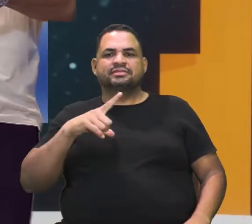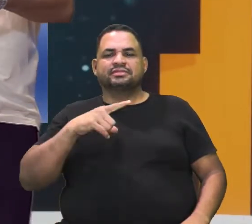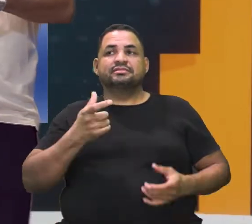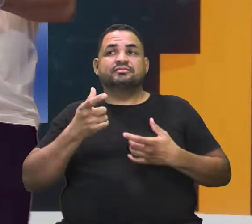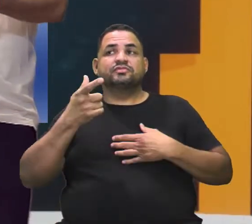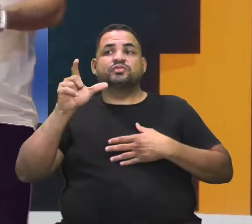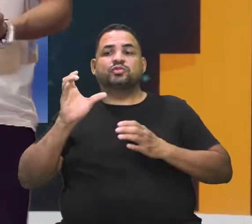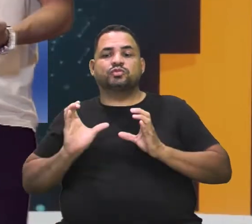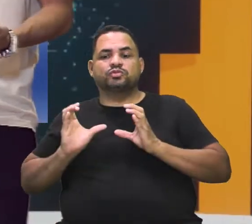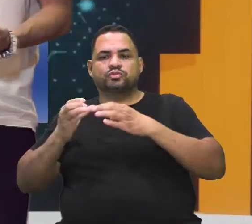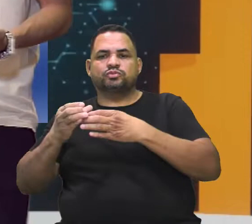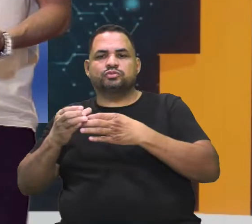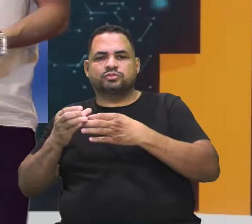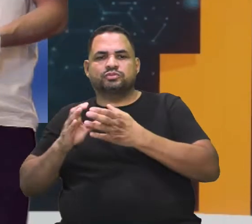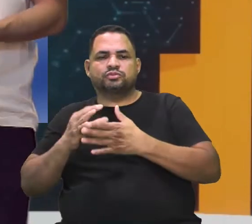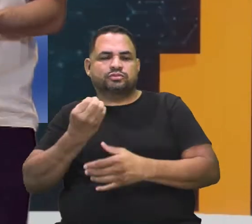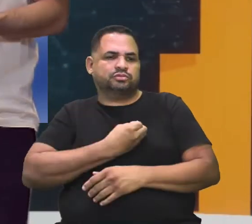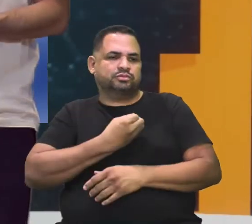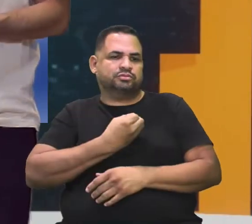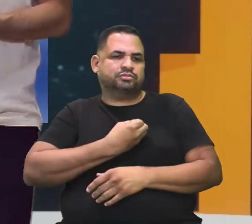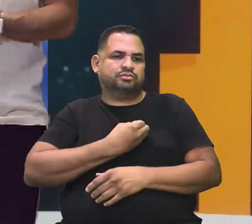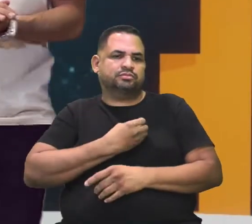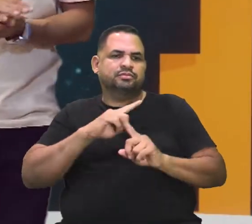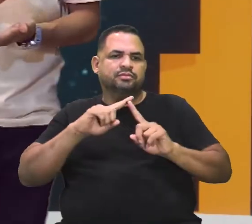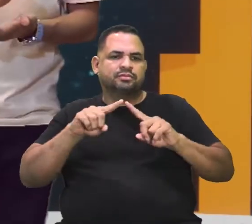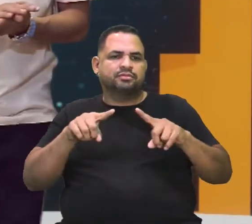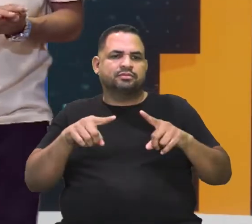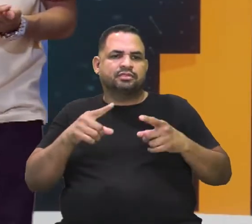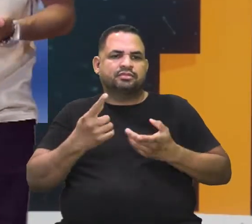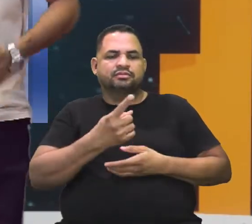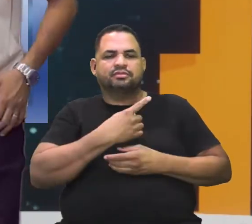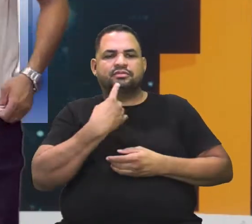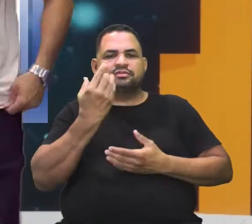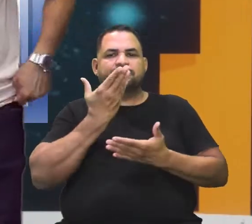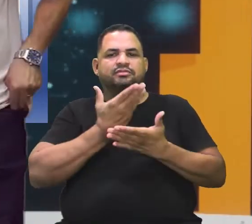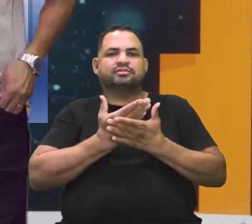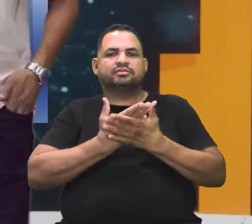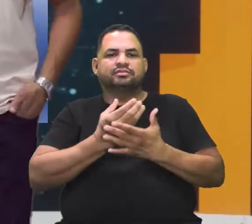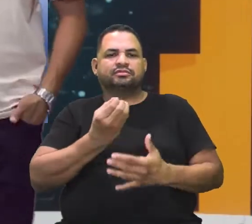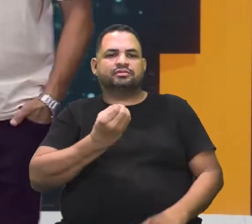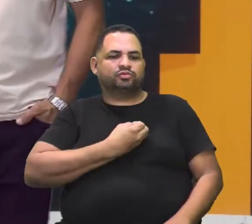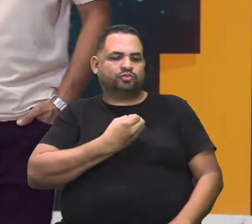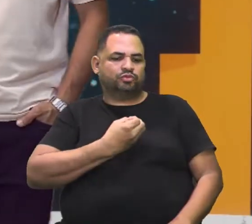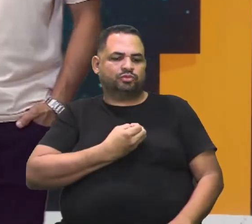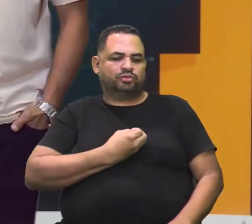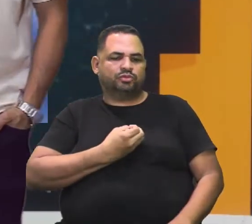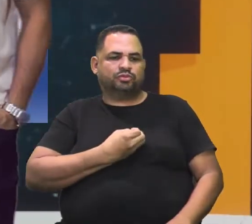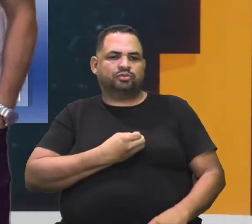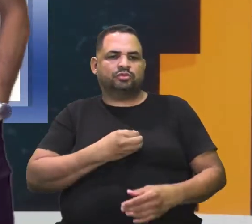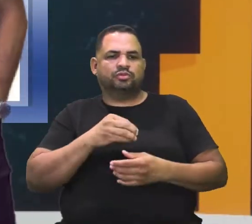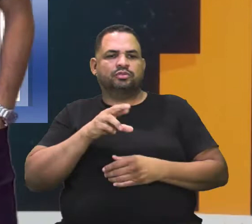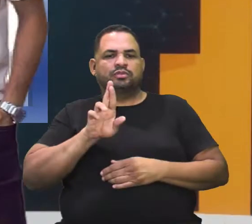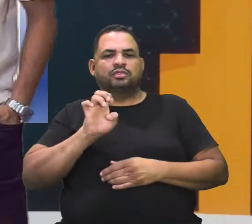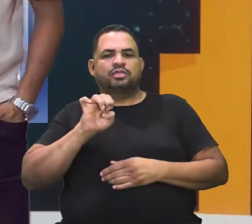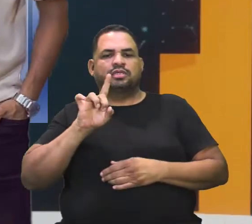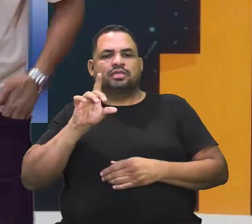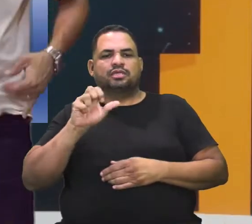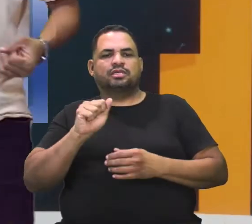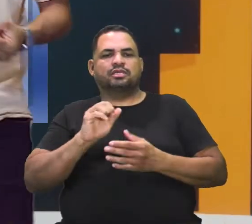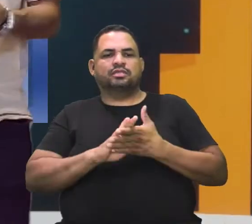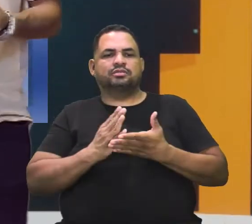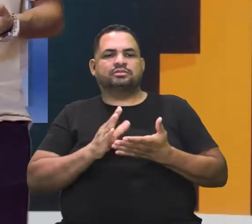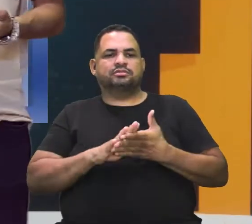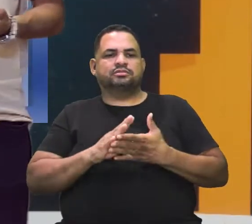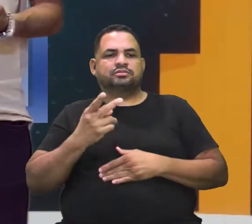conjunto, pode existir raízes? Porque até então a gente só estudou números reais. Isso. Os naturais,